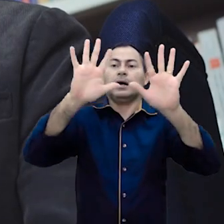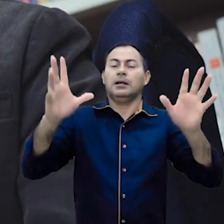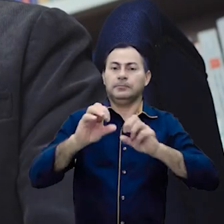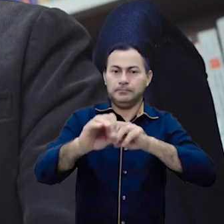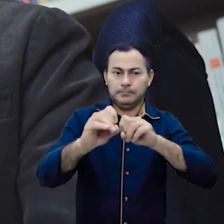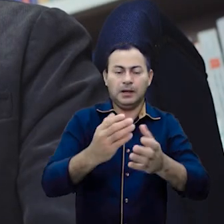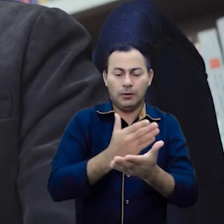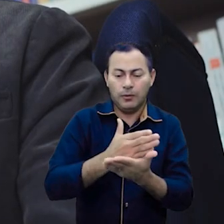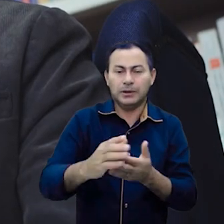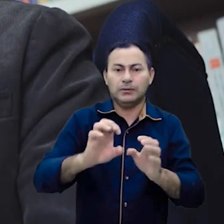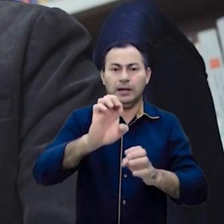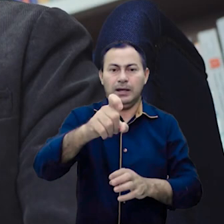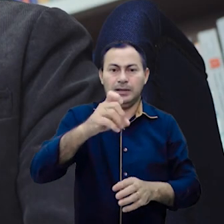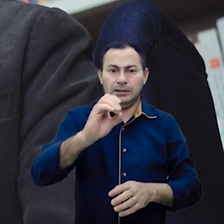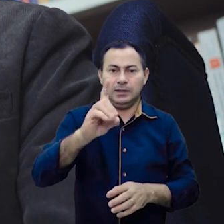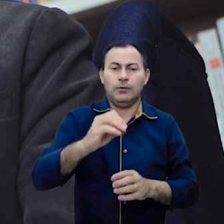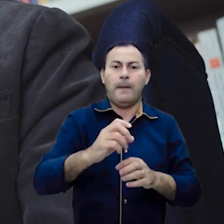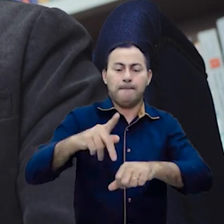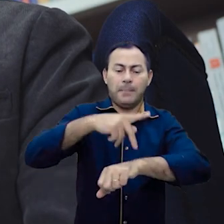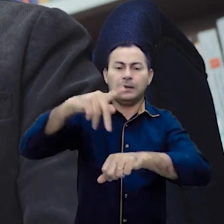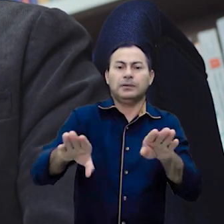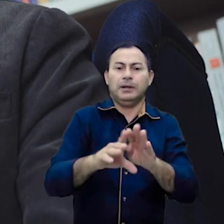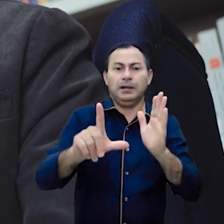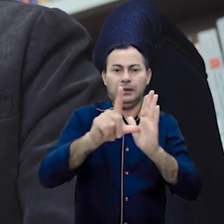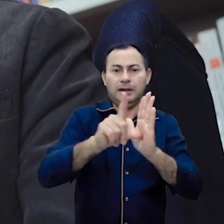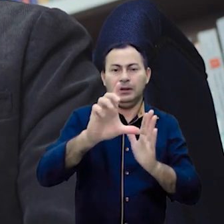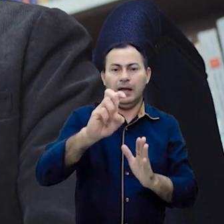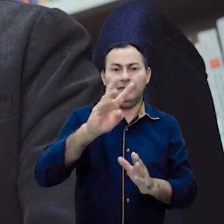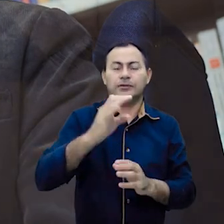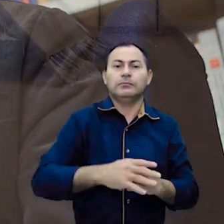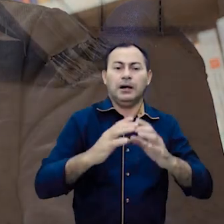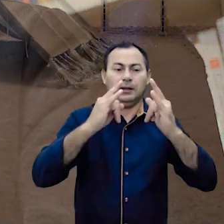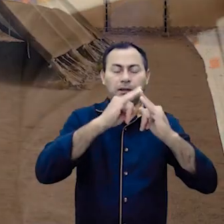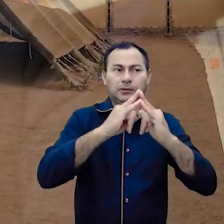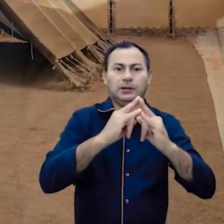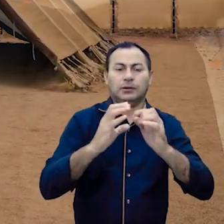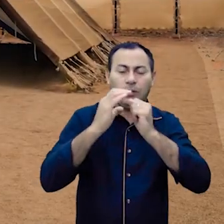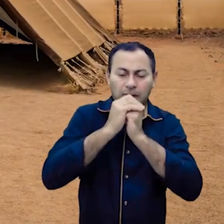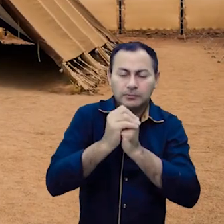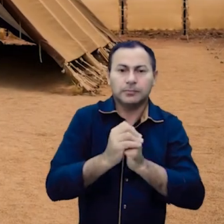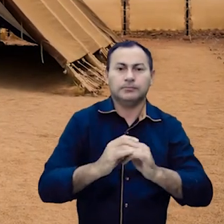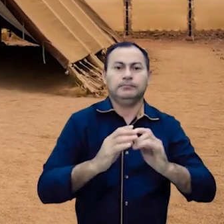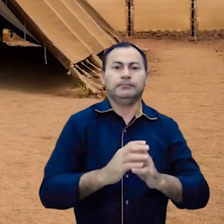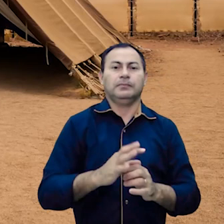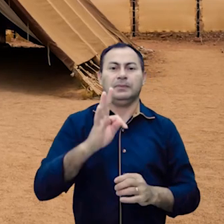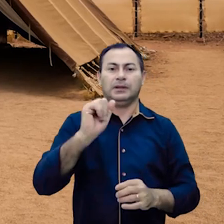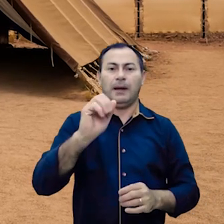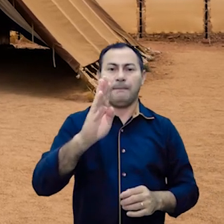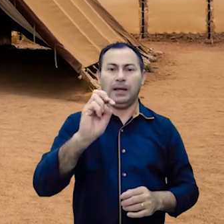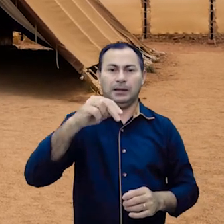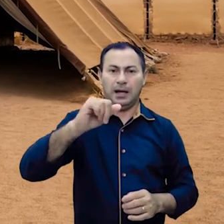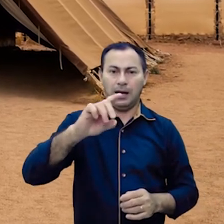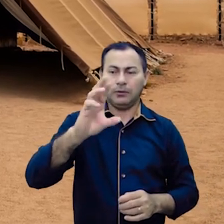clara esse ensinamento comecem Êxodo com a Páscoa em Levítico com a tenda de adoração ou Tabernáculo esse